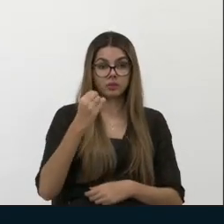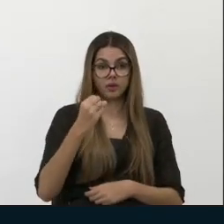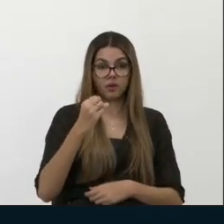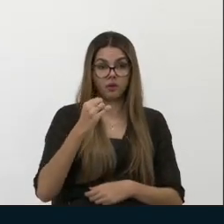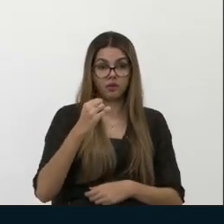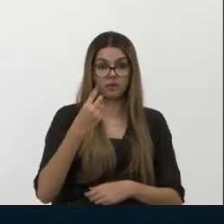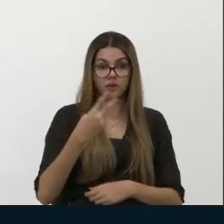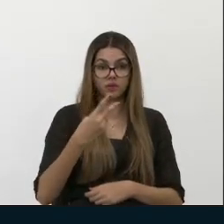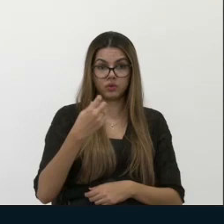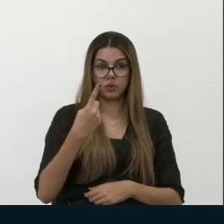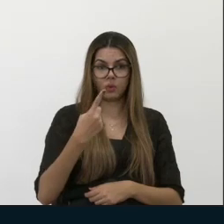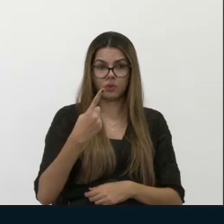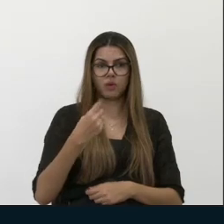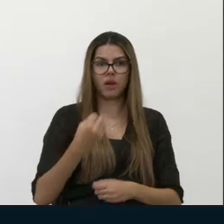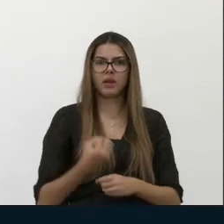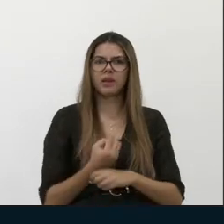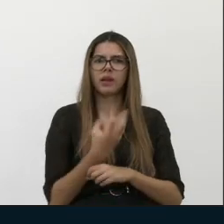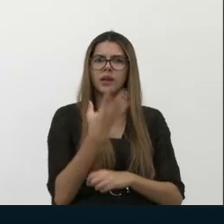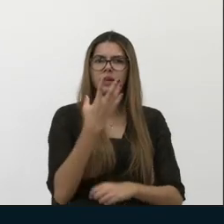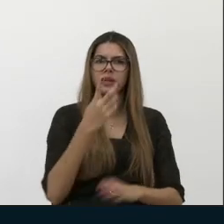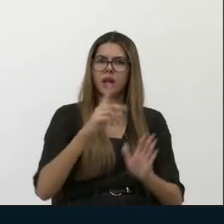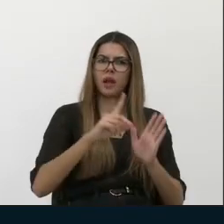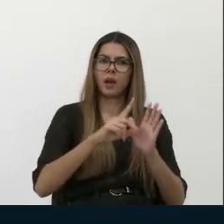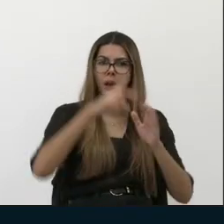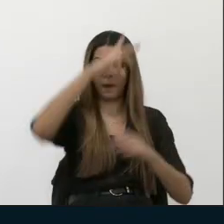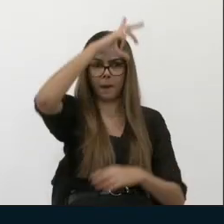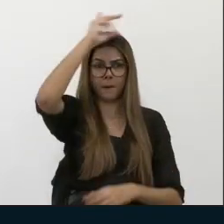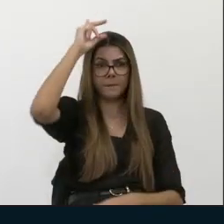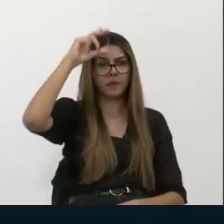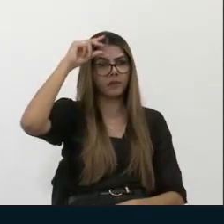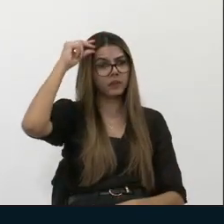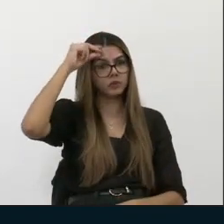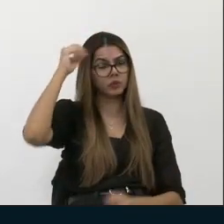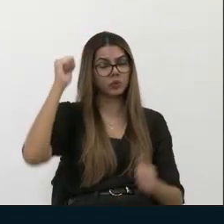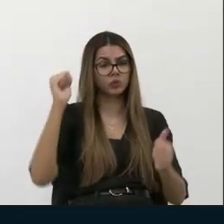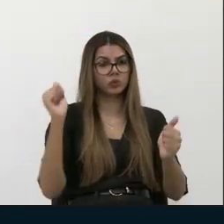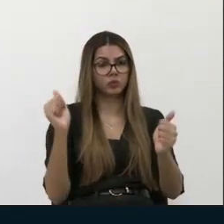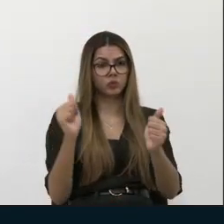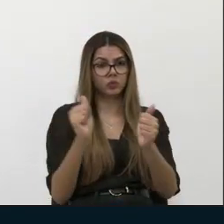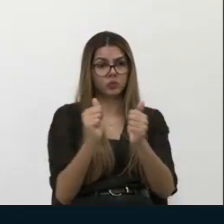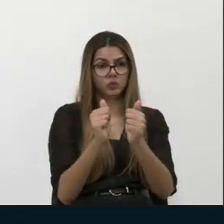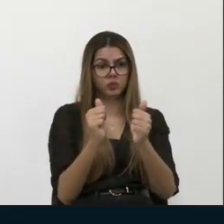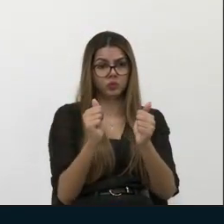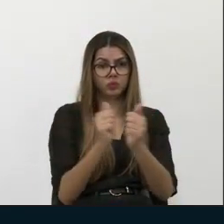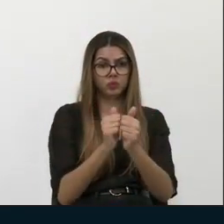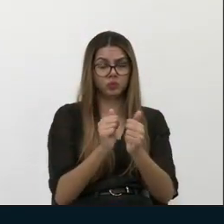protagonismo da prefeitura com as entidades civis,